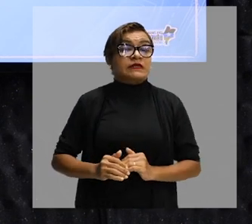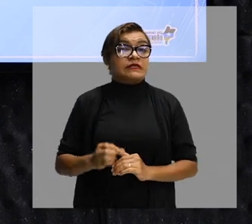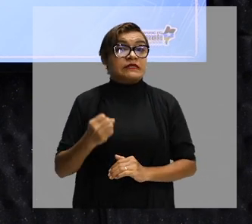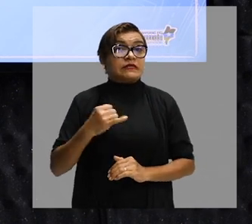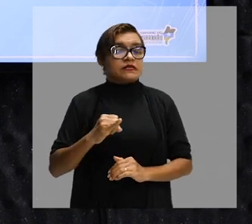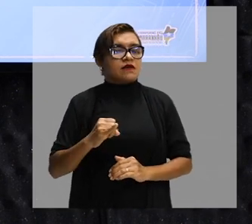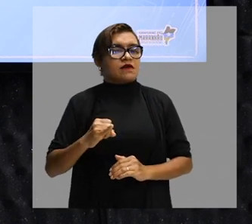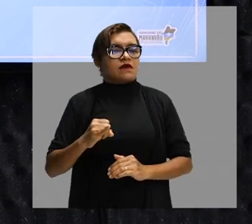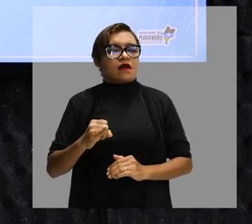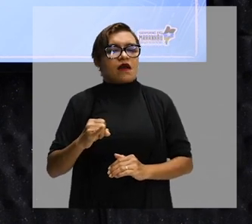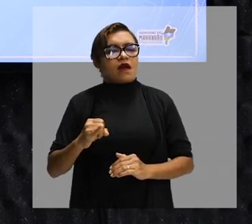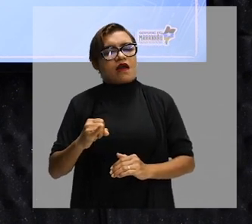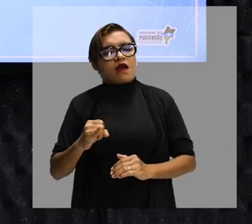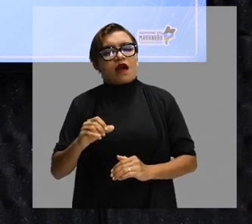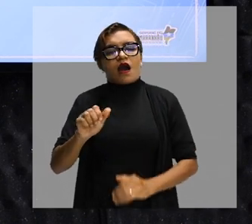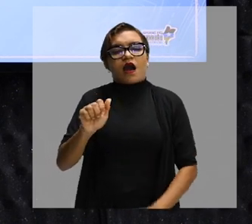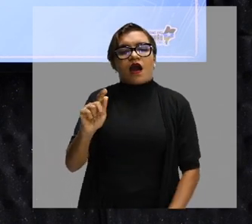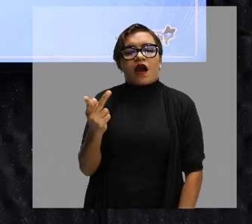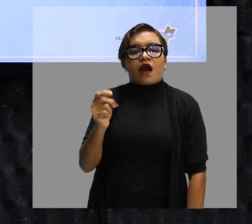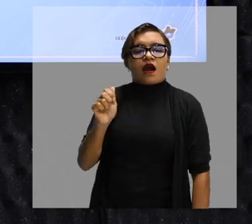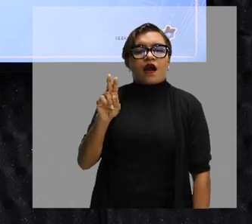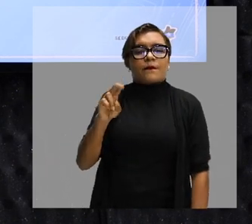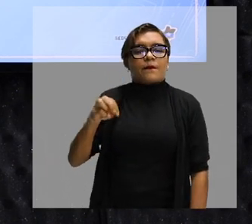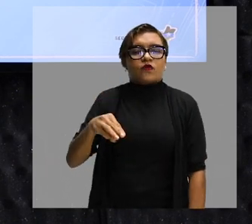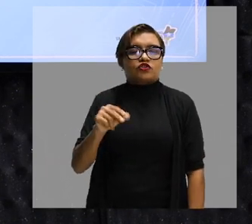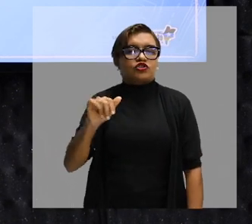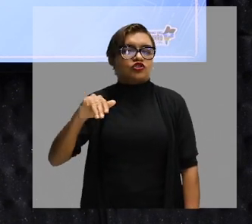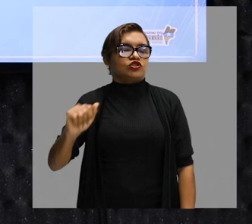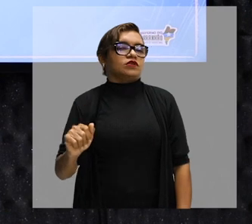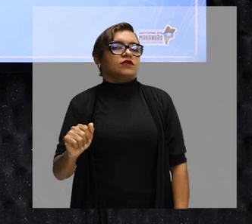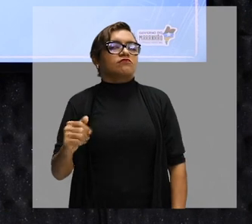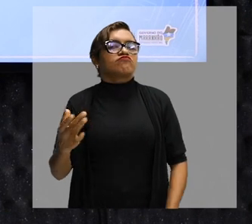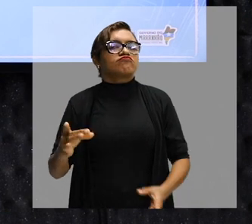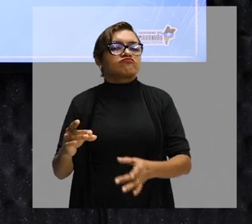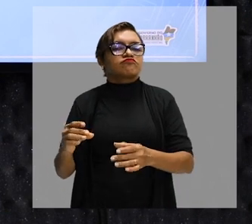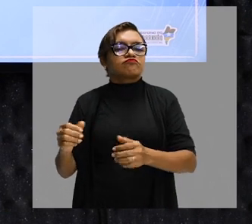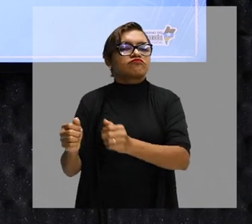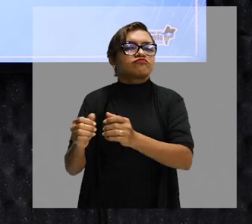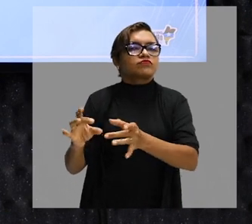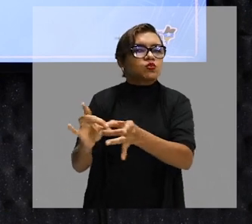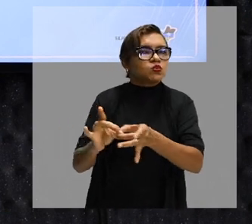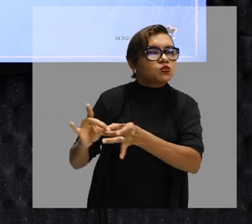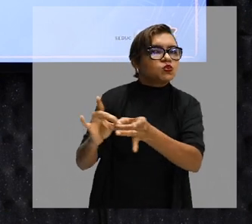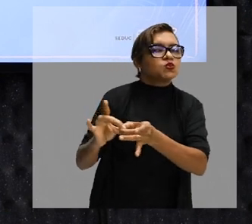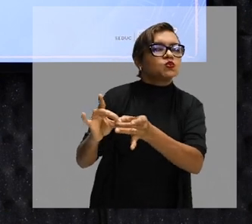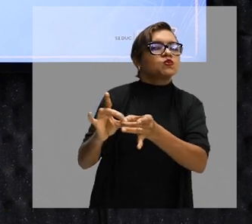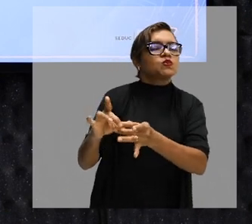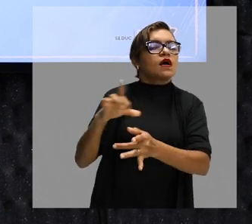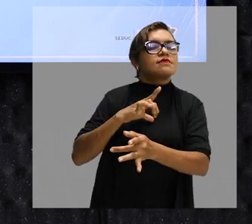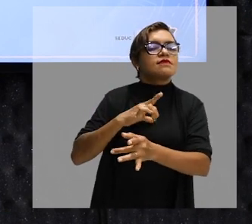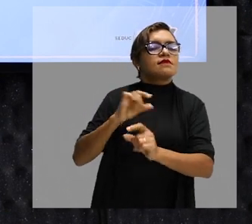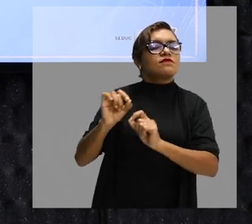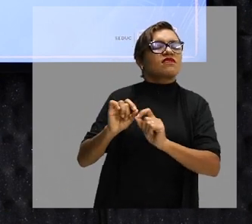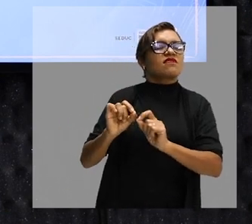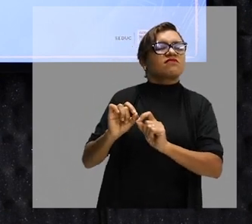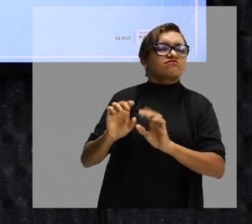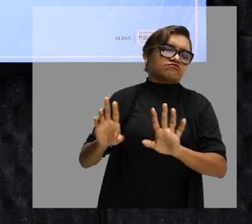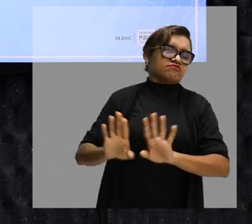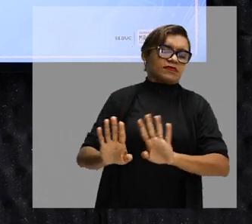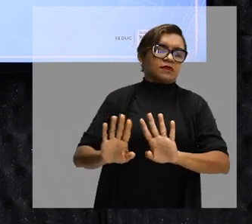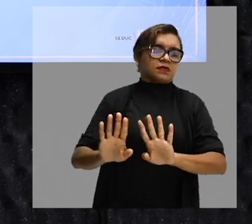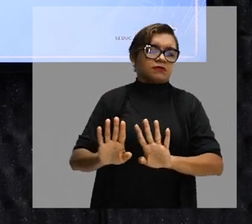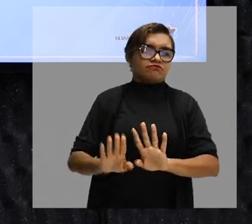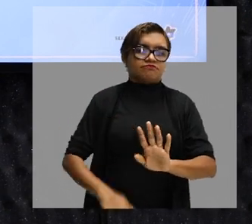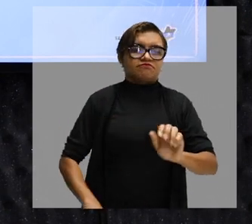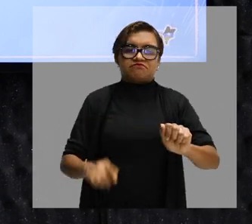harmonia ali, ou seja, em harmonia, também não vai me trazer uma proposição tão adequada.